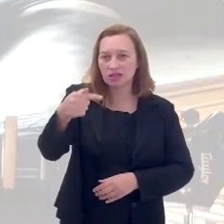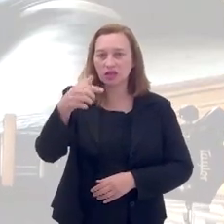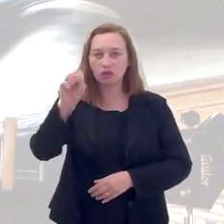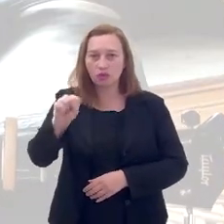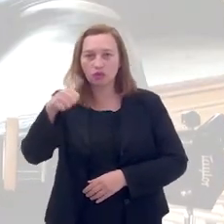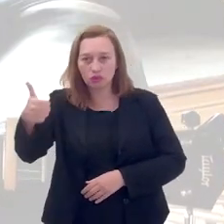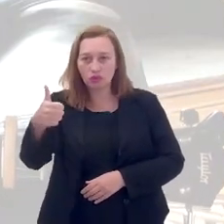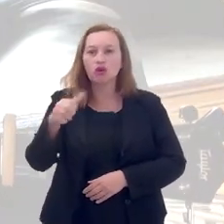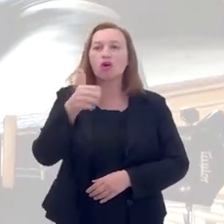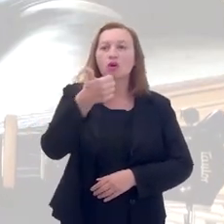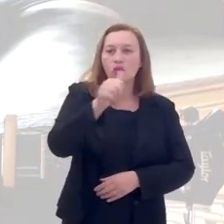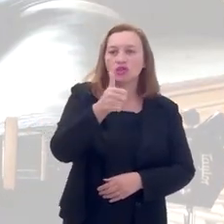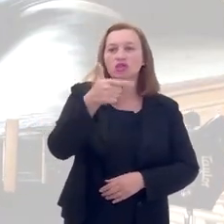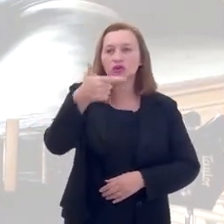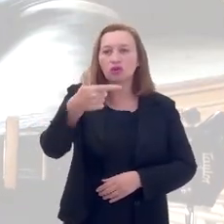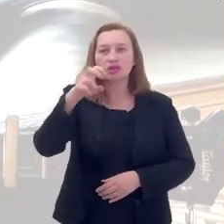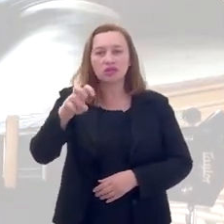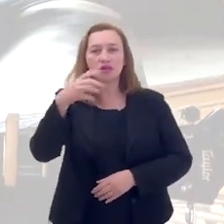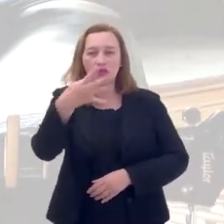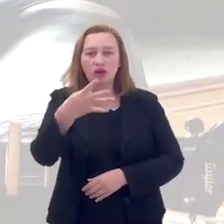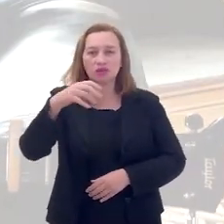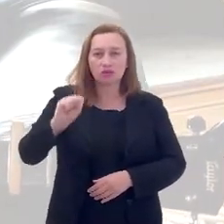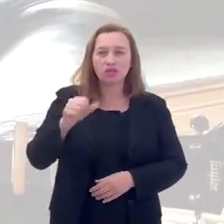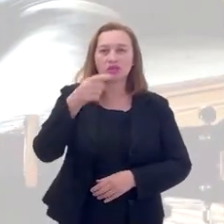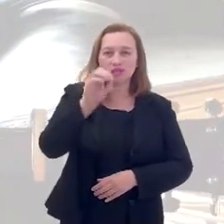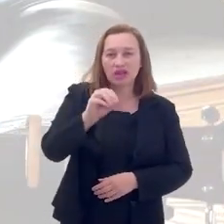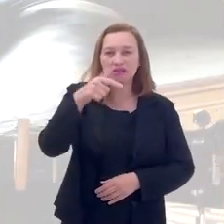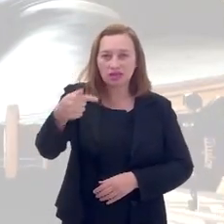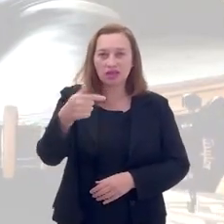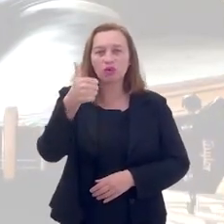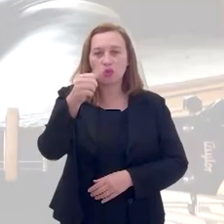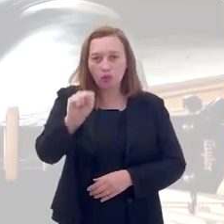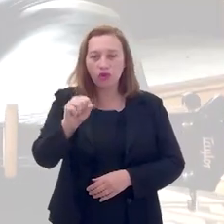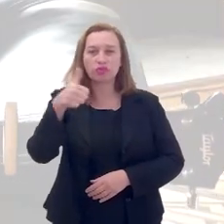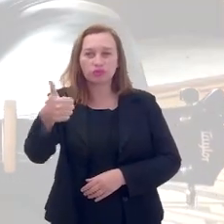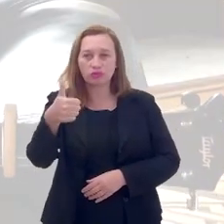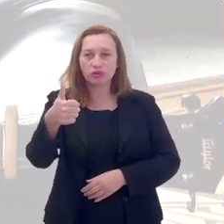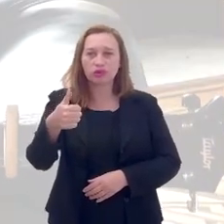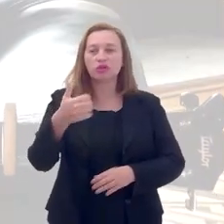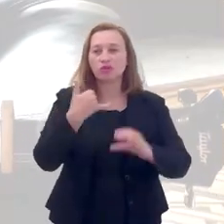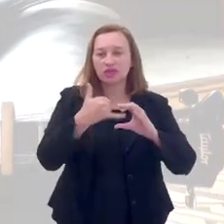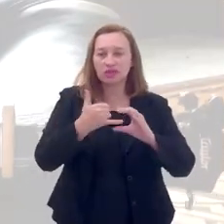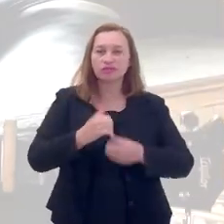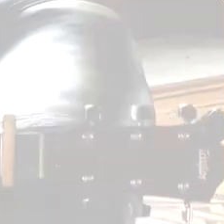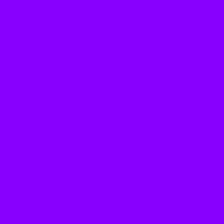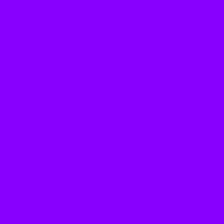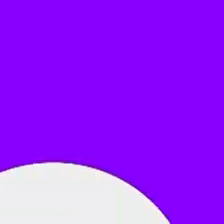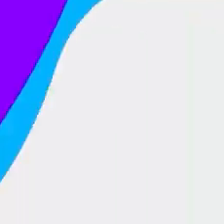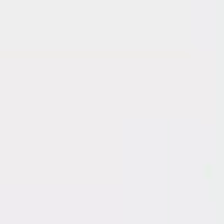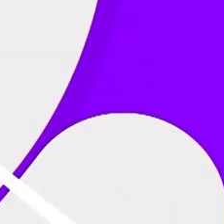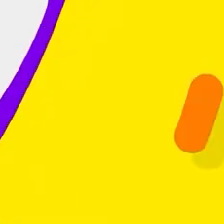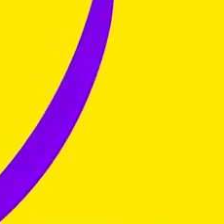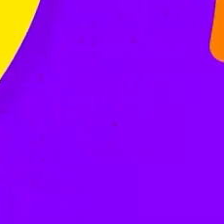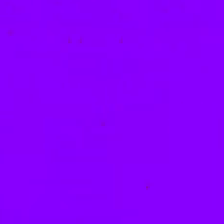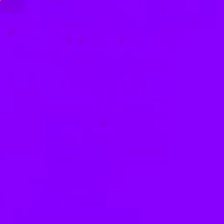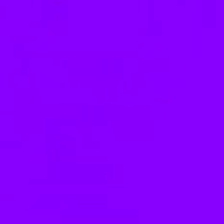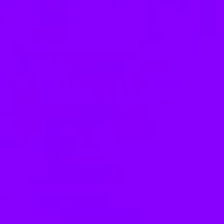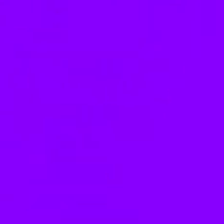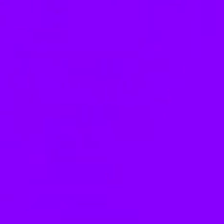11254807-81 anota aí 11 2 5 4 8 0 7 8 1 nosso WhatsApp